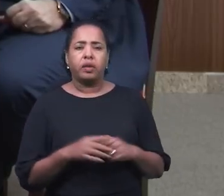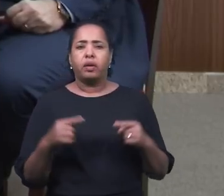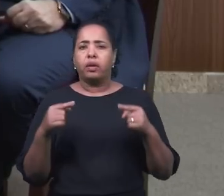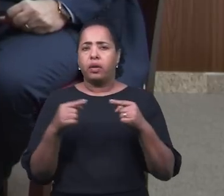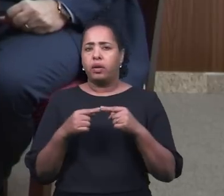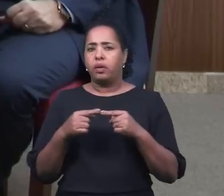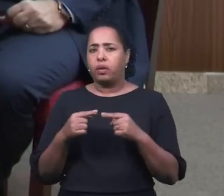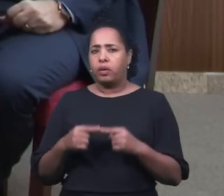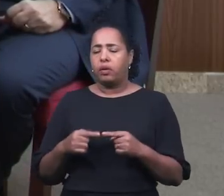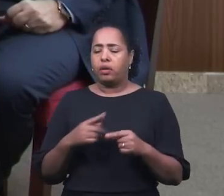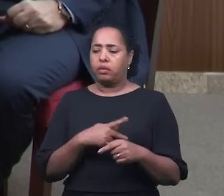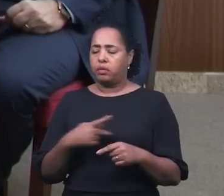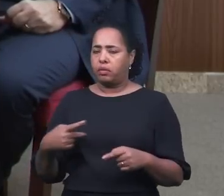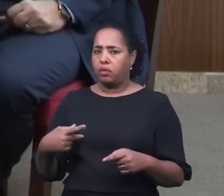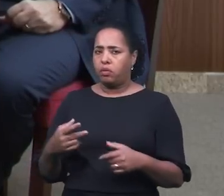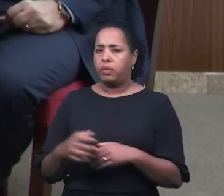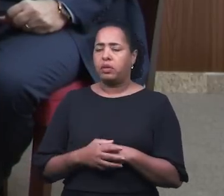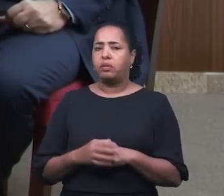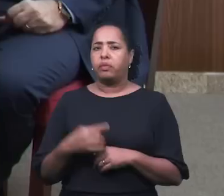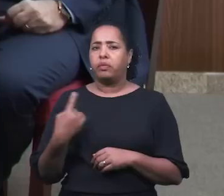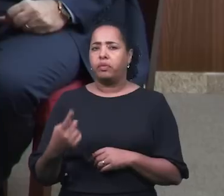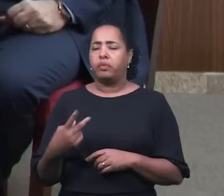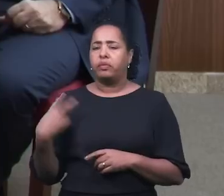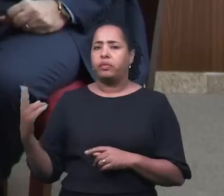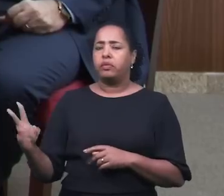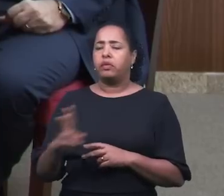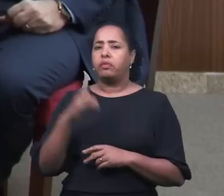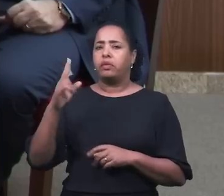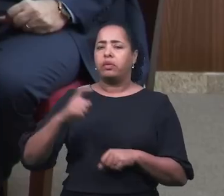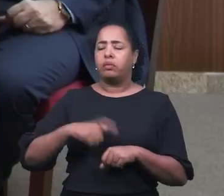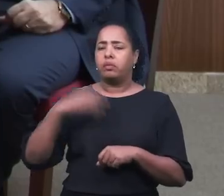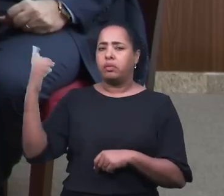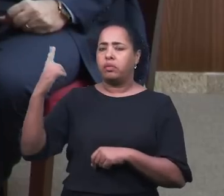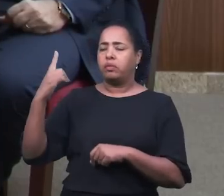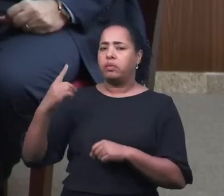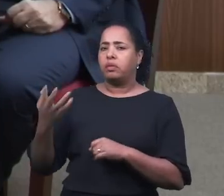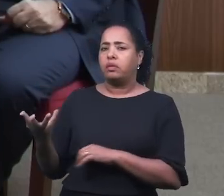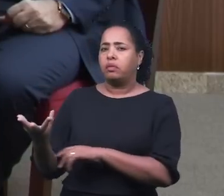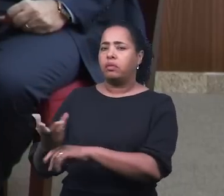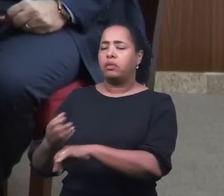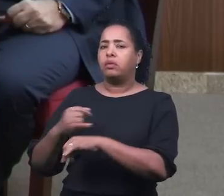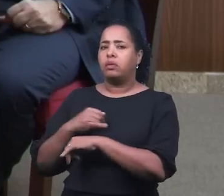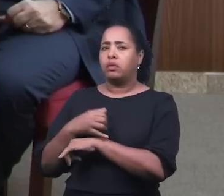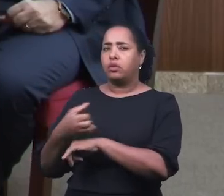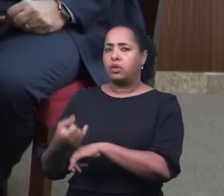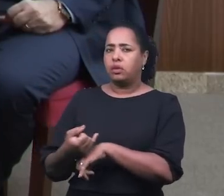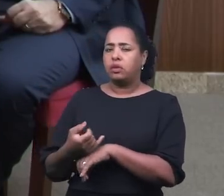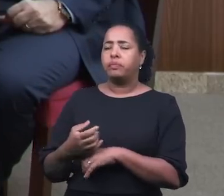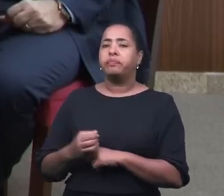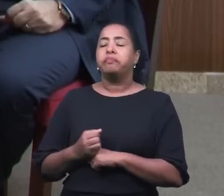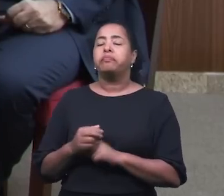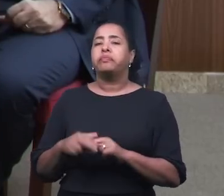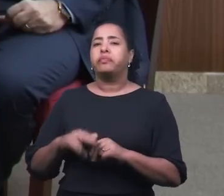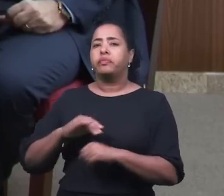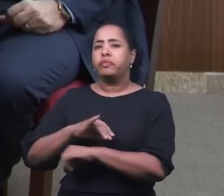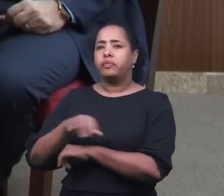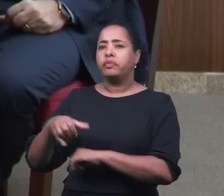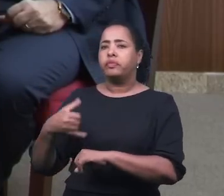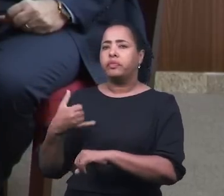com o pastor Edson, pastor, que o maior feito, a maior vitória de Davi foi quando ele conquistou Jerusalém. Porque